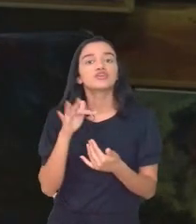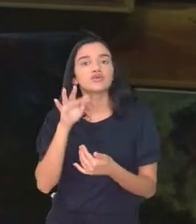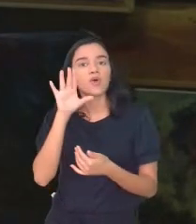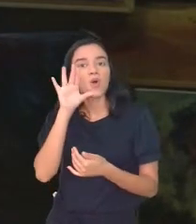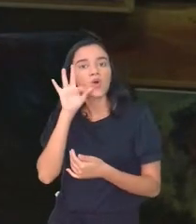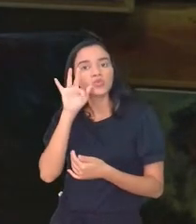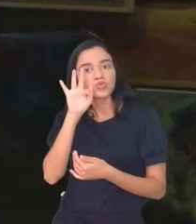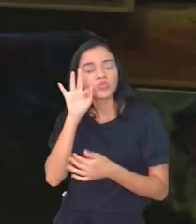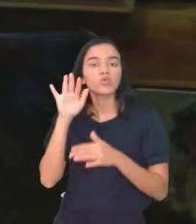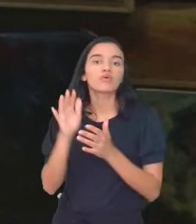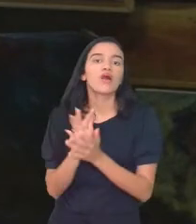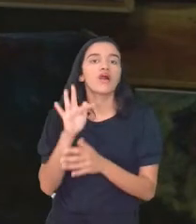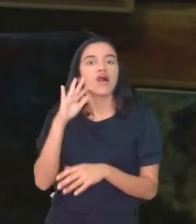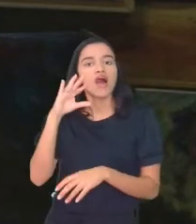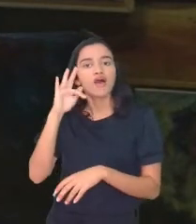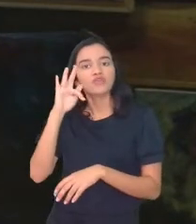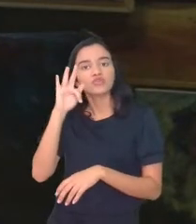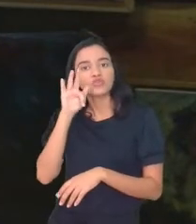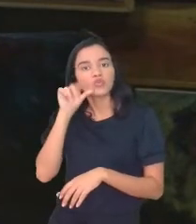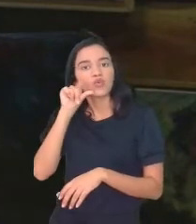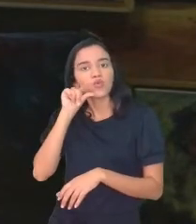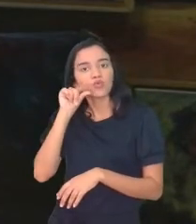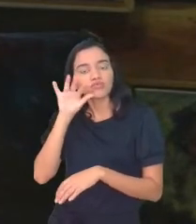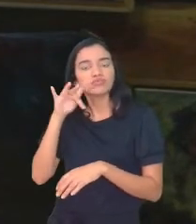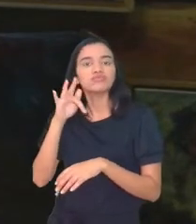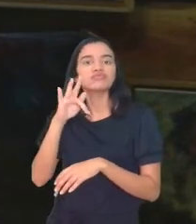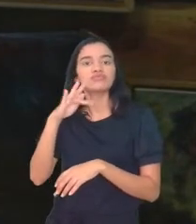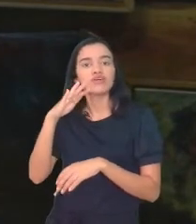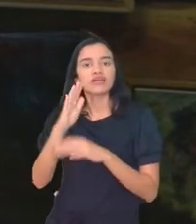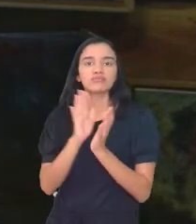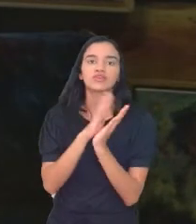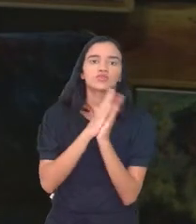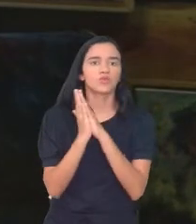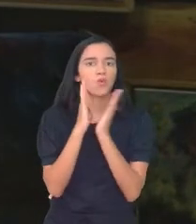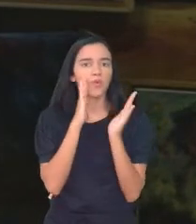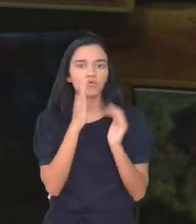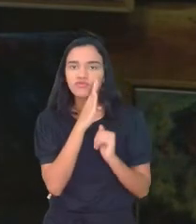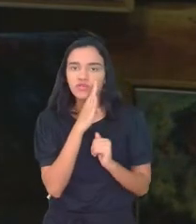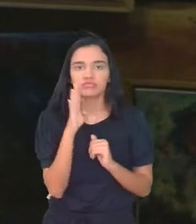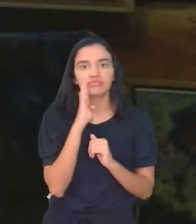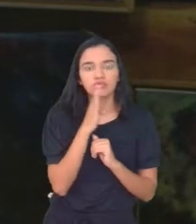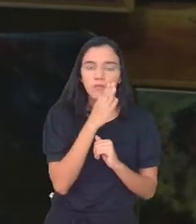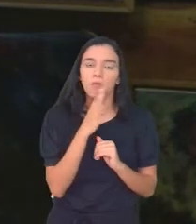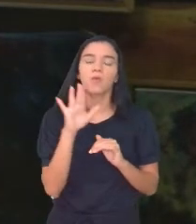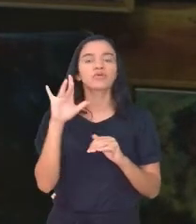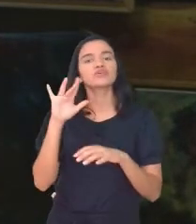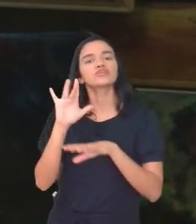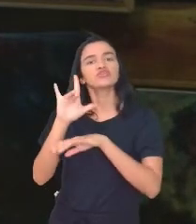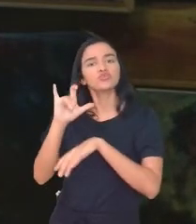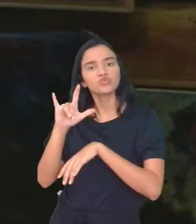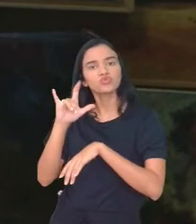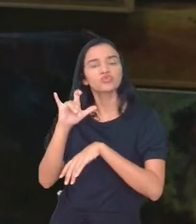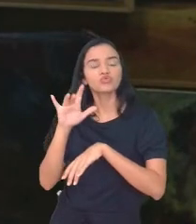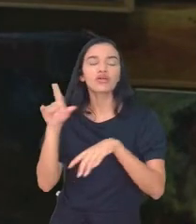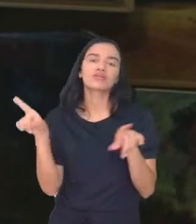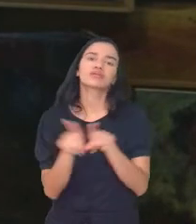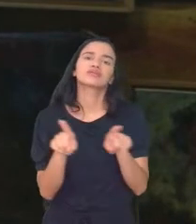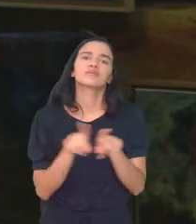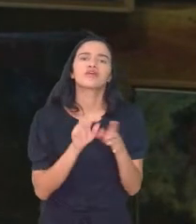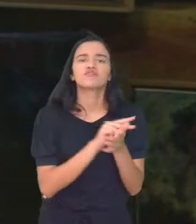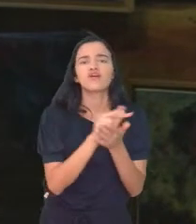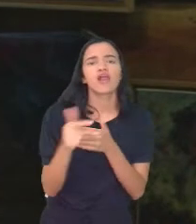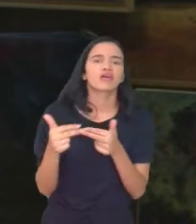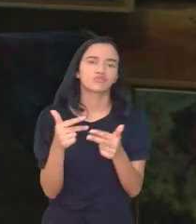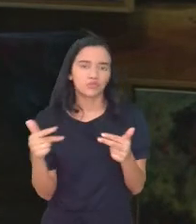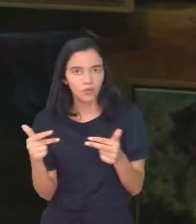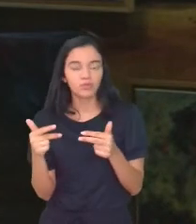Isaac Vieira. Você vai colocar Isaac Vieira no Instagram, que aparece meus trabalhos, aparece meu currículo, um bocado de coisa em cima do